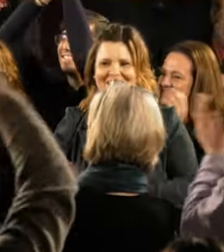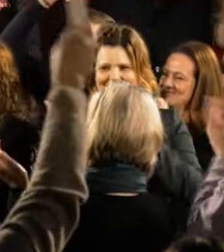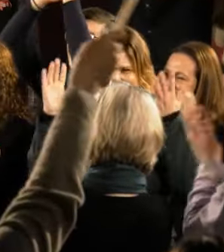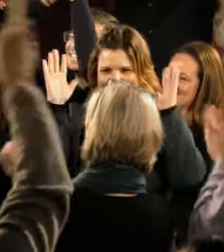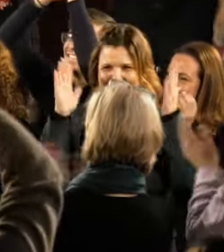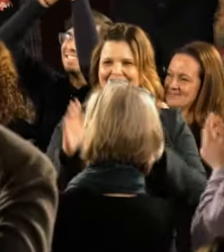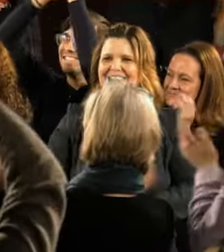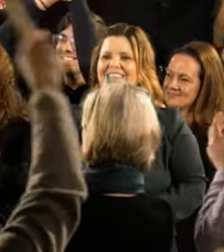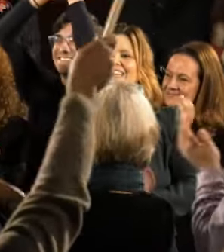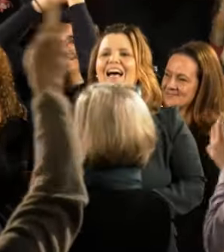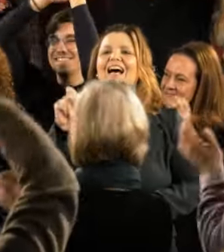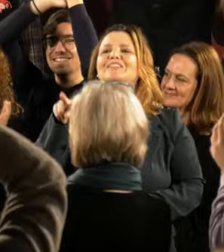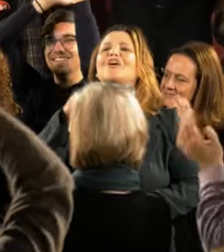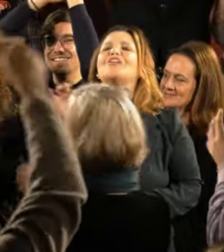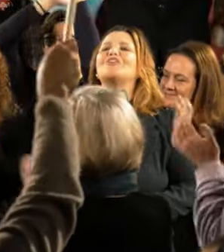ferreir